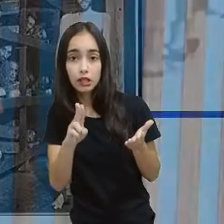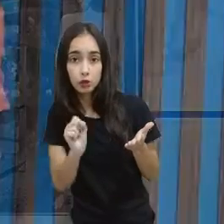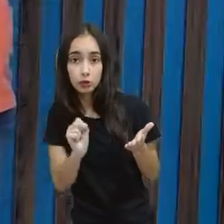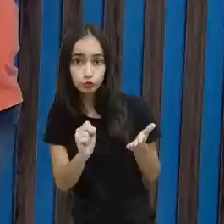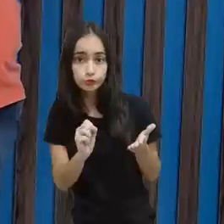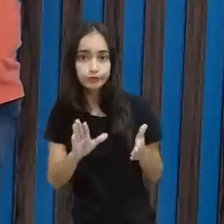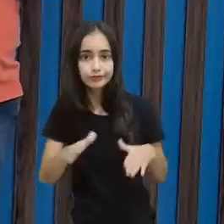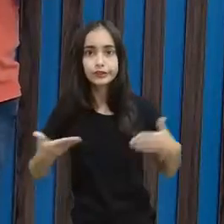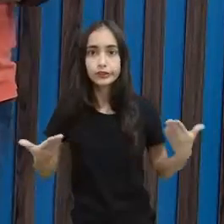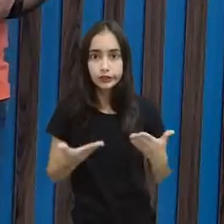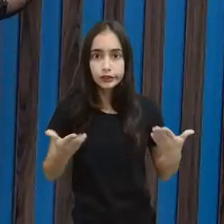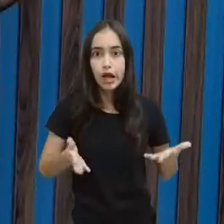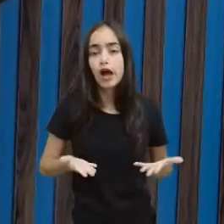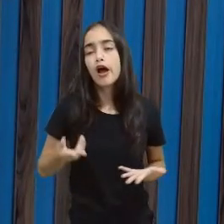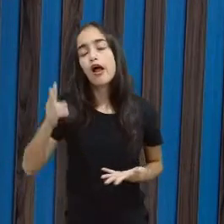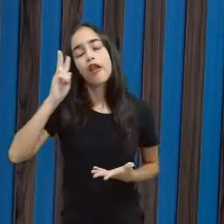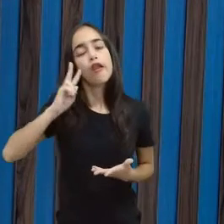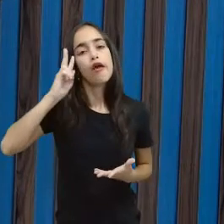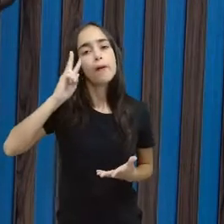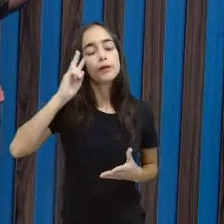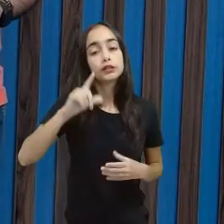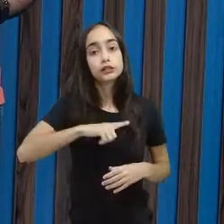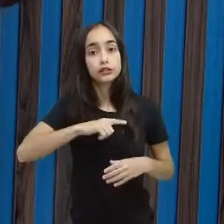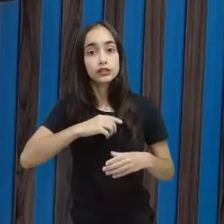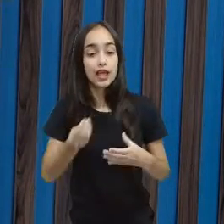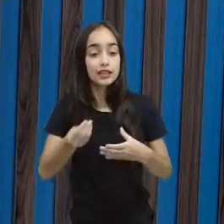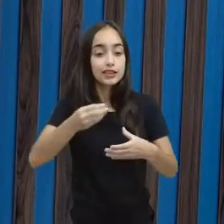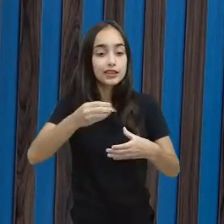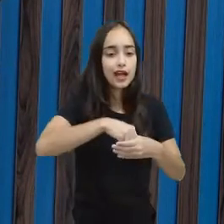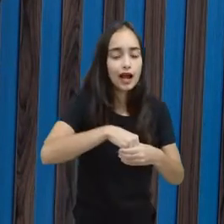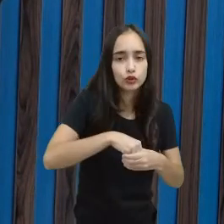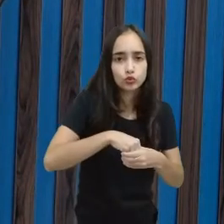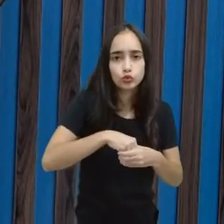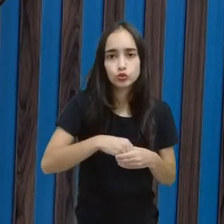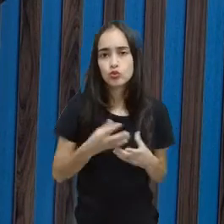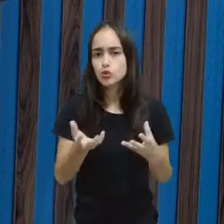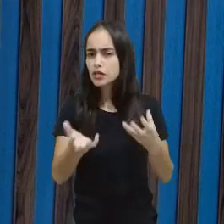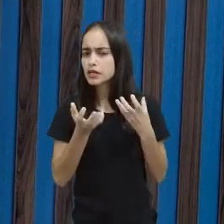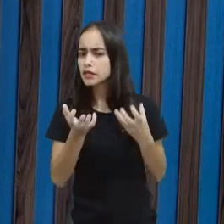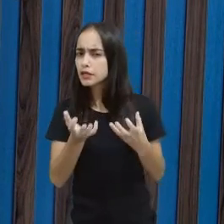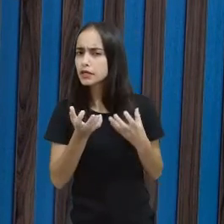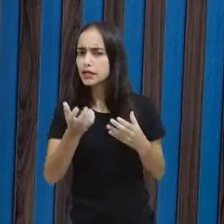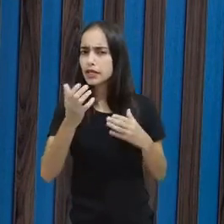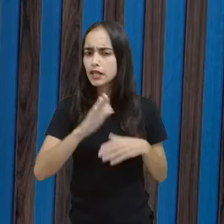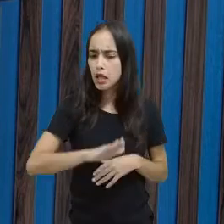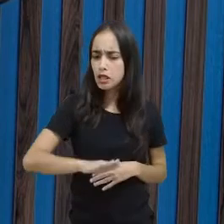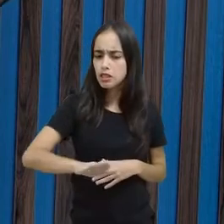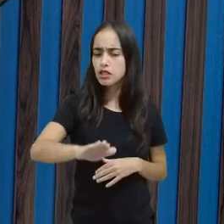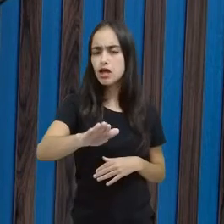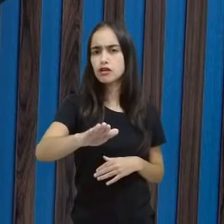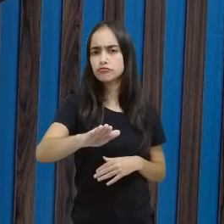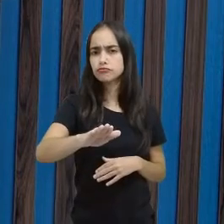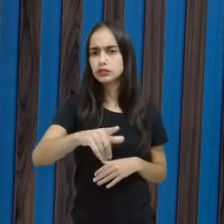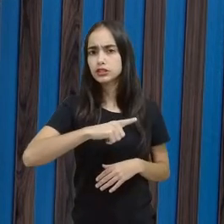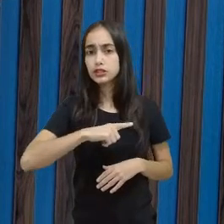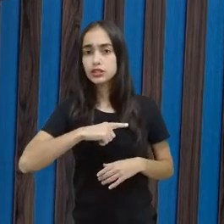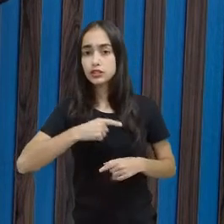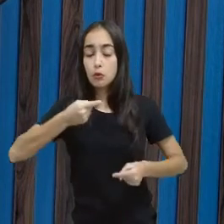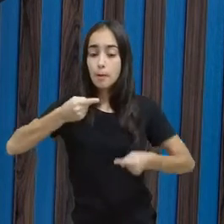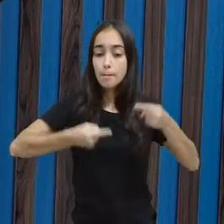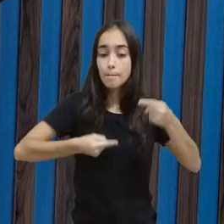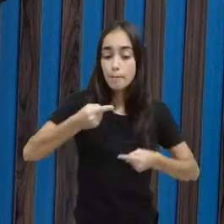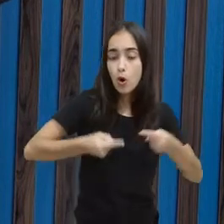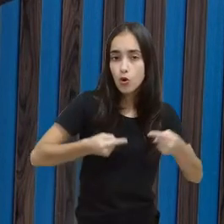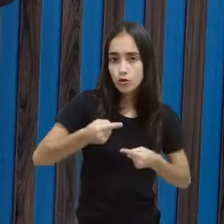certo? Existia dentro da perspectiva da Alemanha nazista uma política, né,